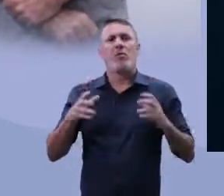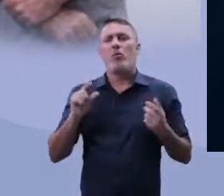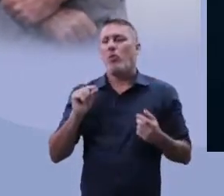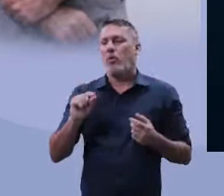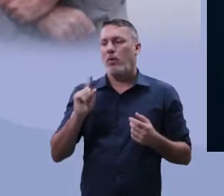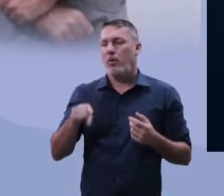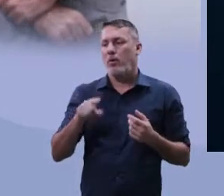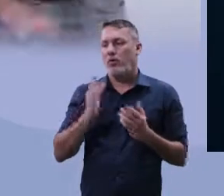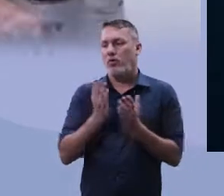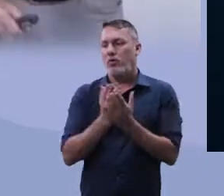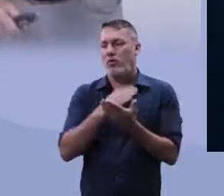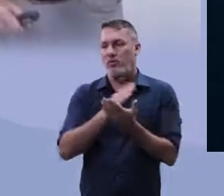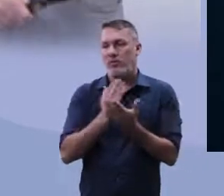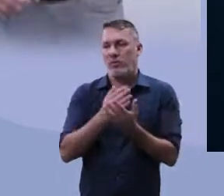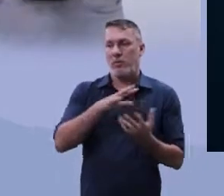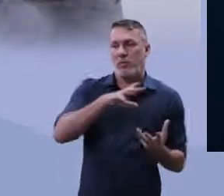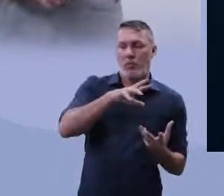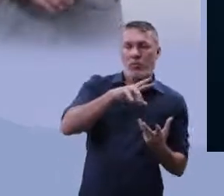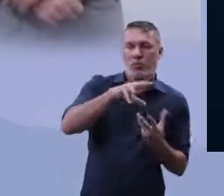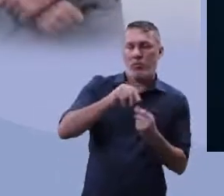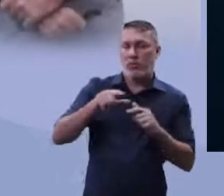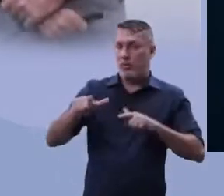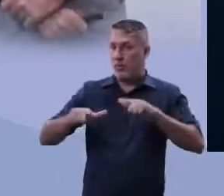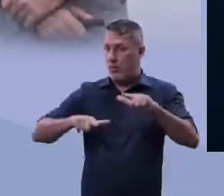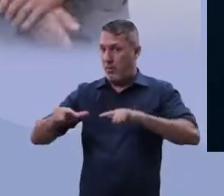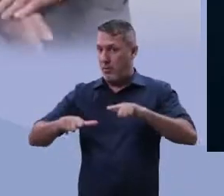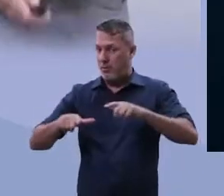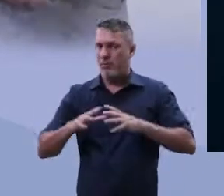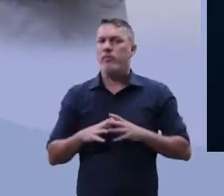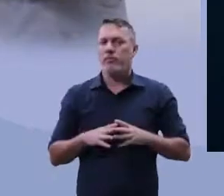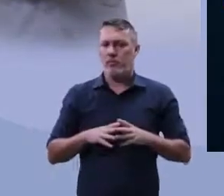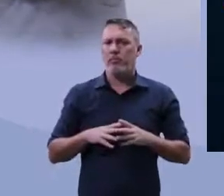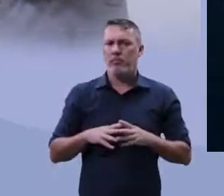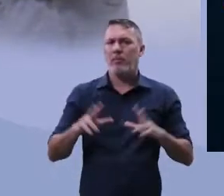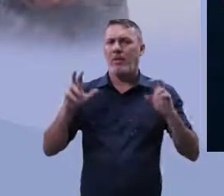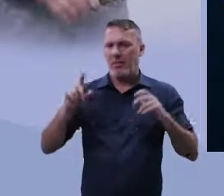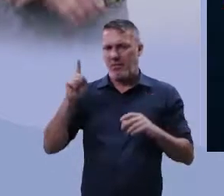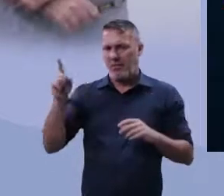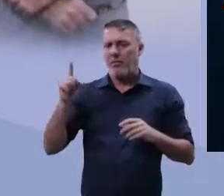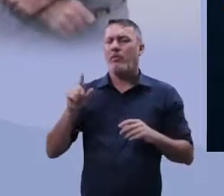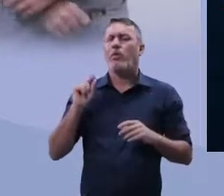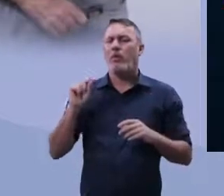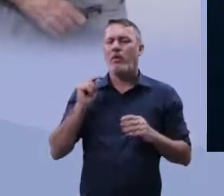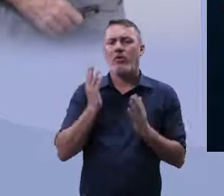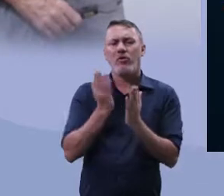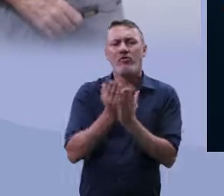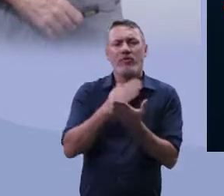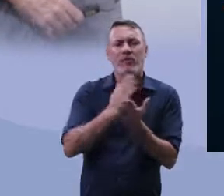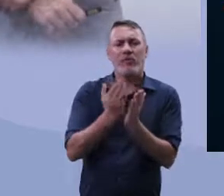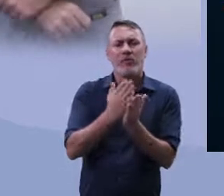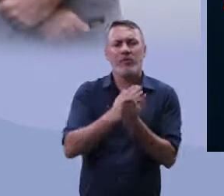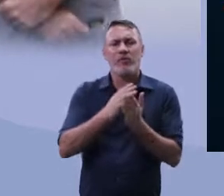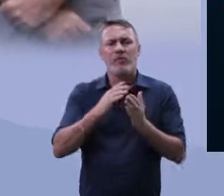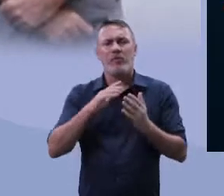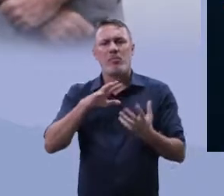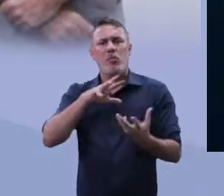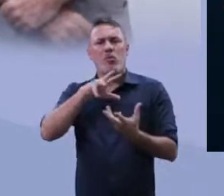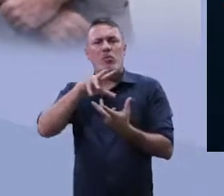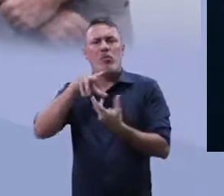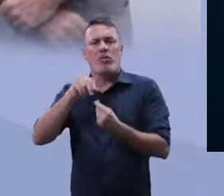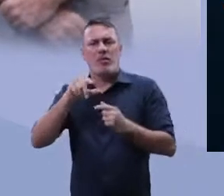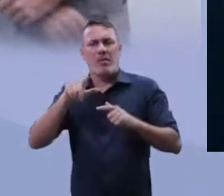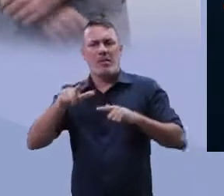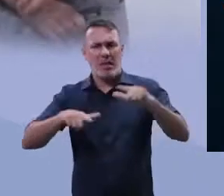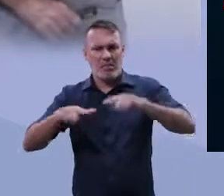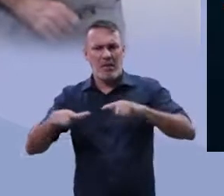vamos trabalhar a chamada divisão internacional do trabalho. Pois bem, meus queridos, quando nós falamos da divisão internacional